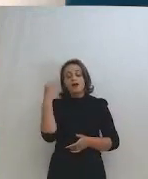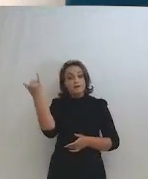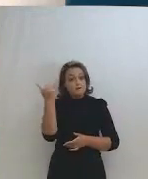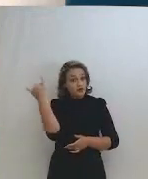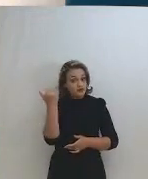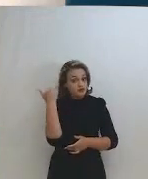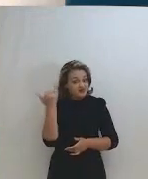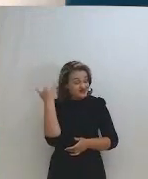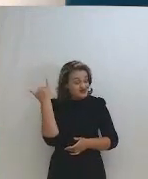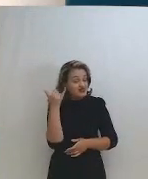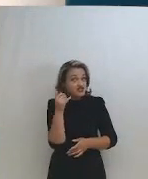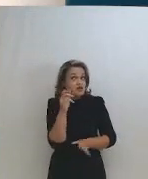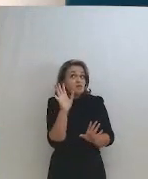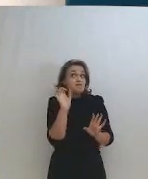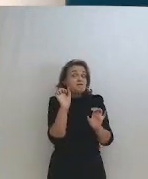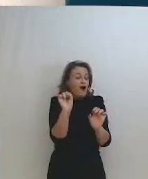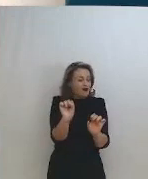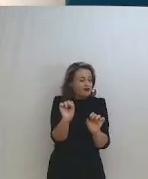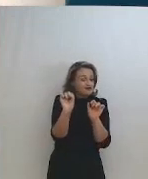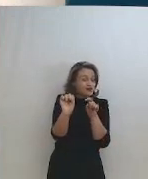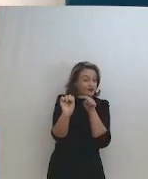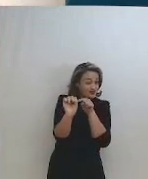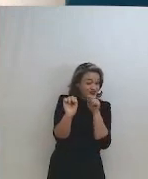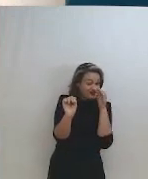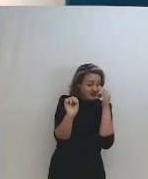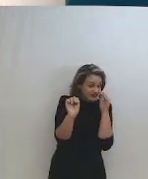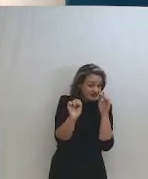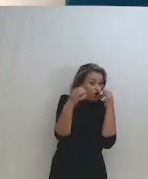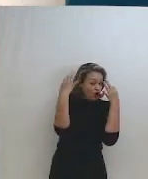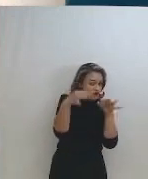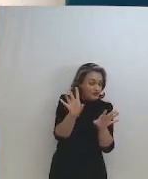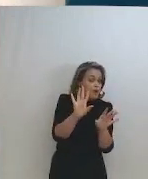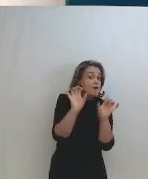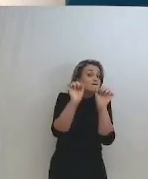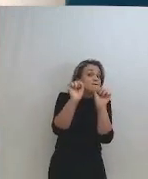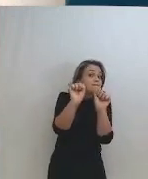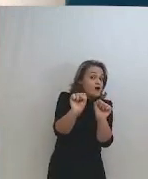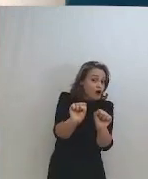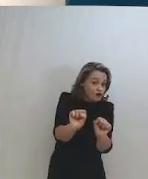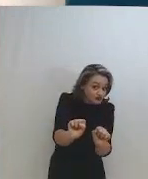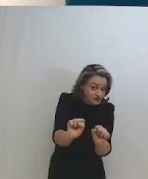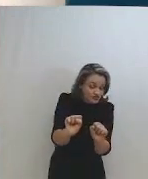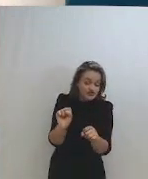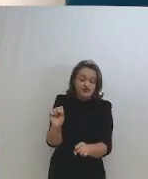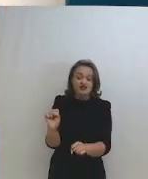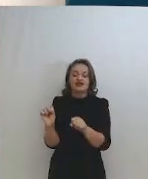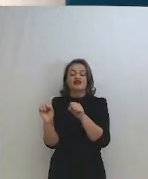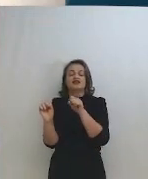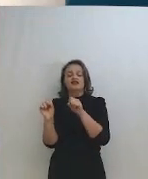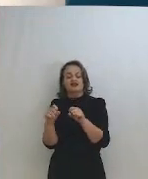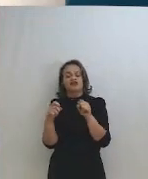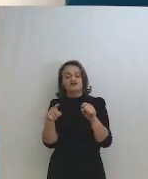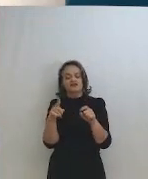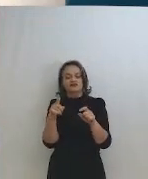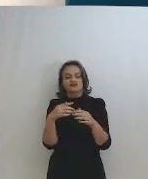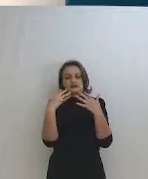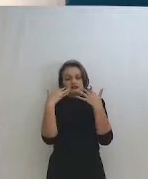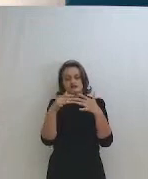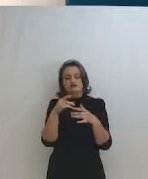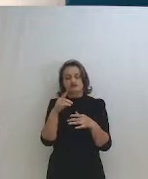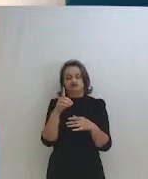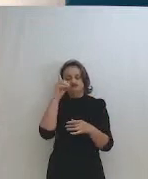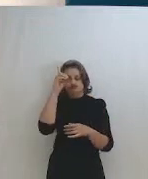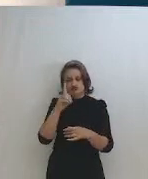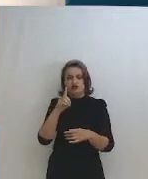hipotética, e aqui é importante, intimidade do recorrente aduzida pela seção de direito penal do Tribunal de Justiça do Estado do Pará.